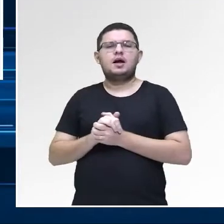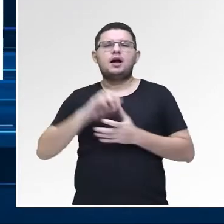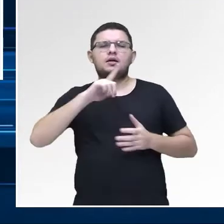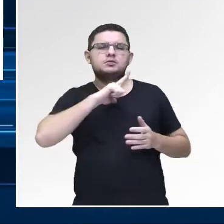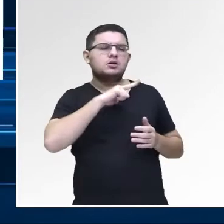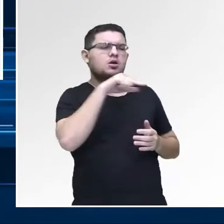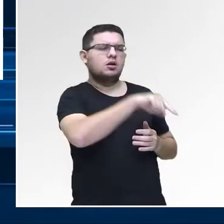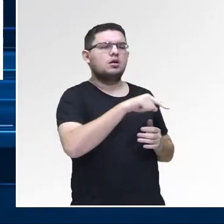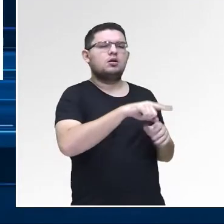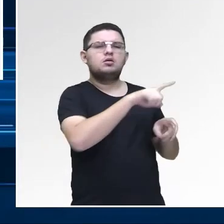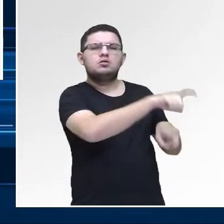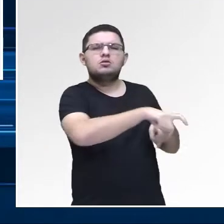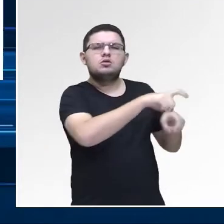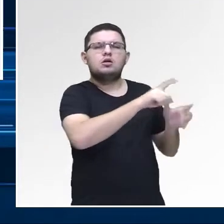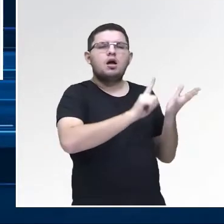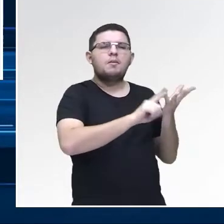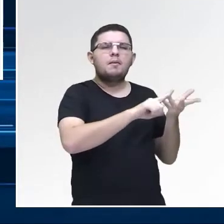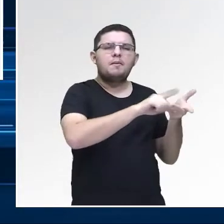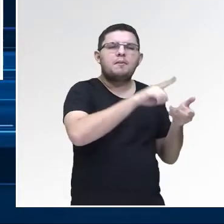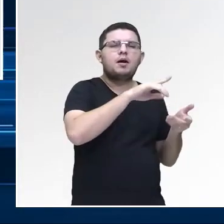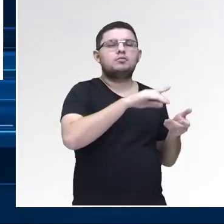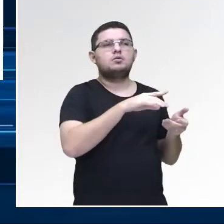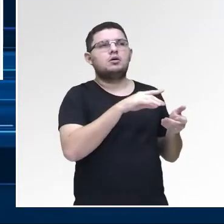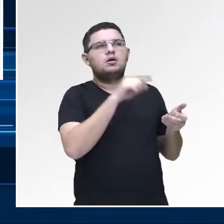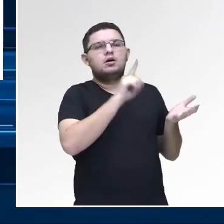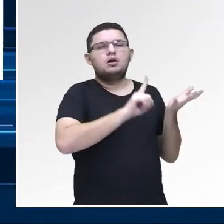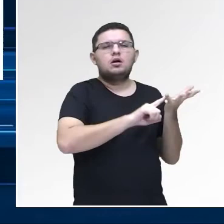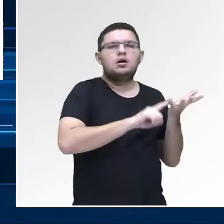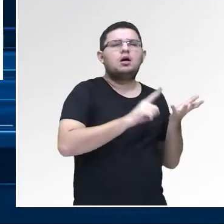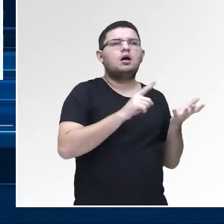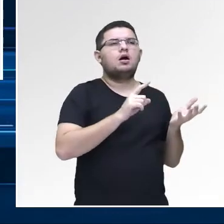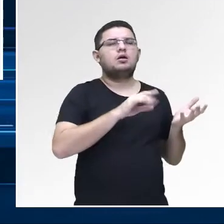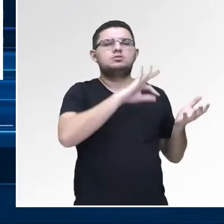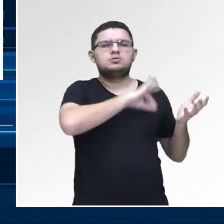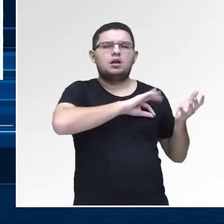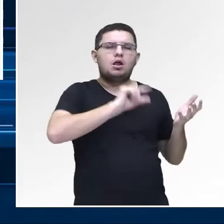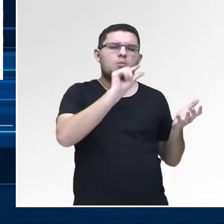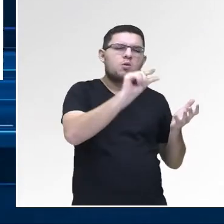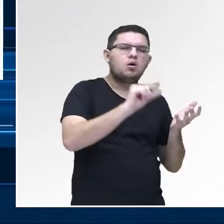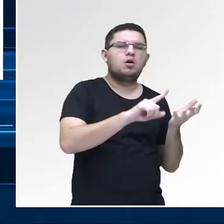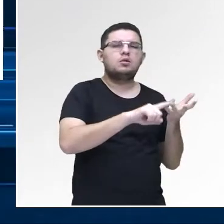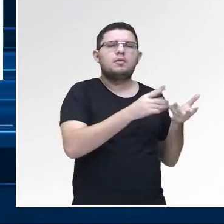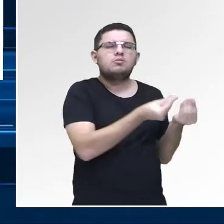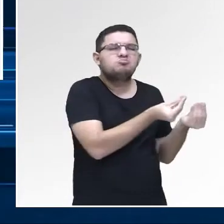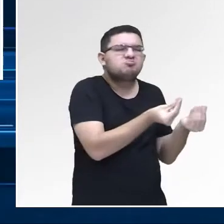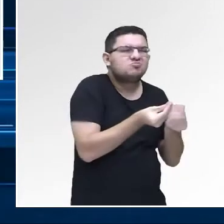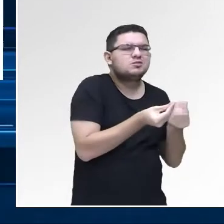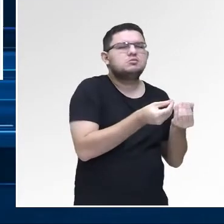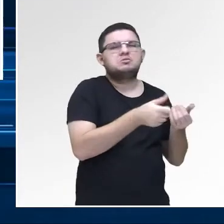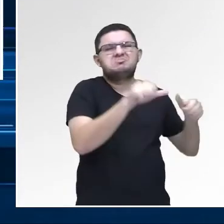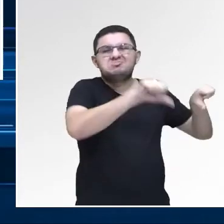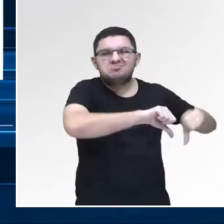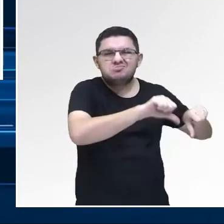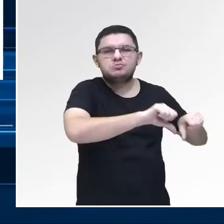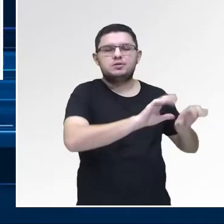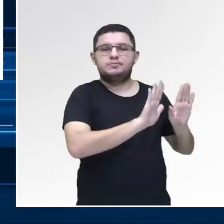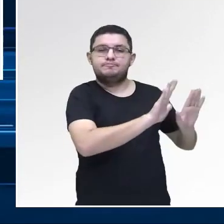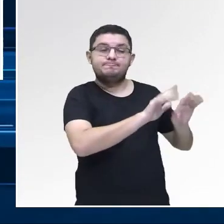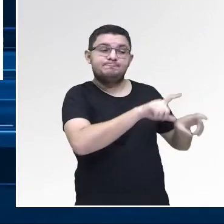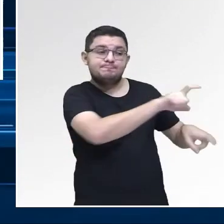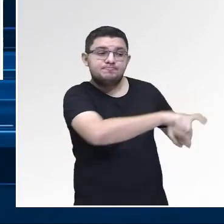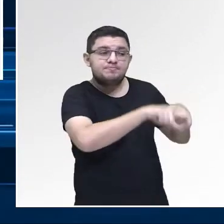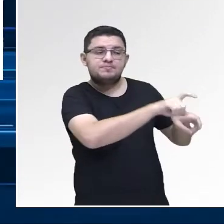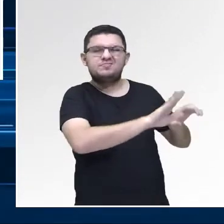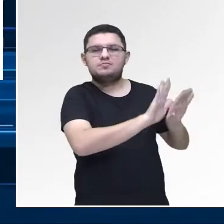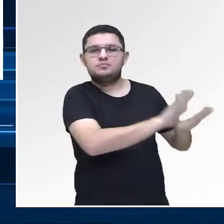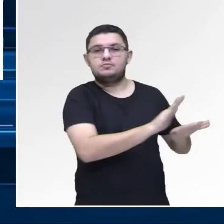Os baixos salários, as péssimas condições, ok? Mas aí a gente pode parar para pensar, né? E